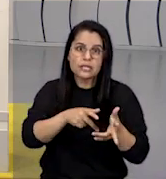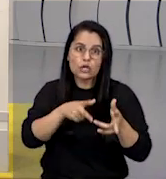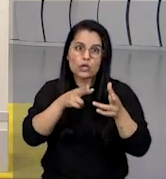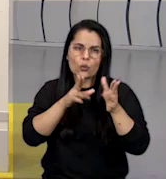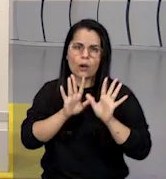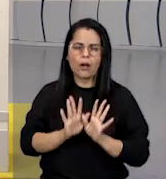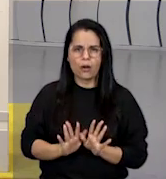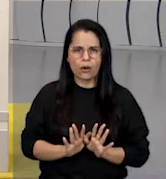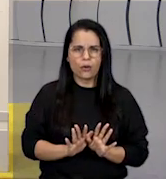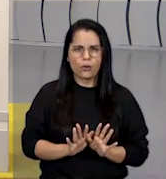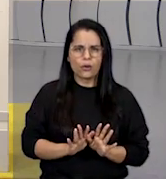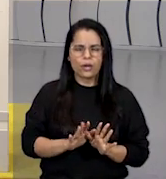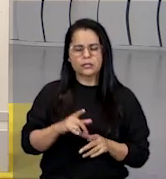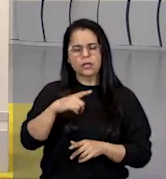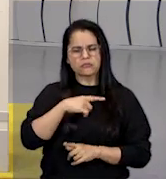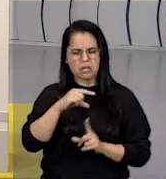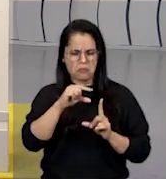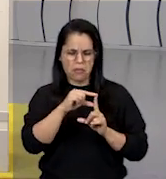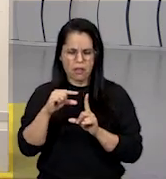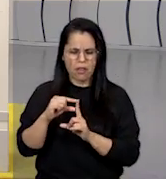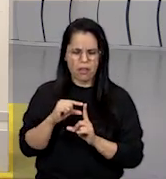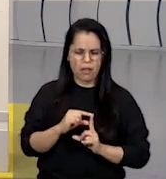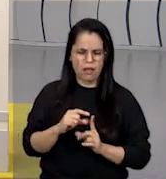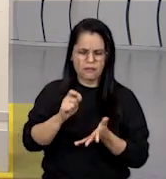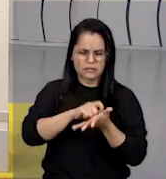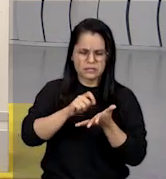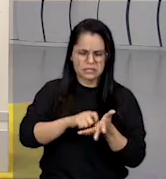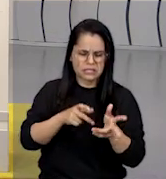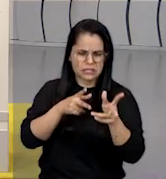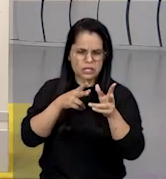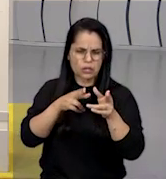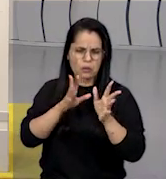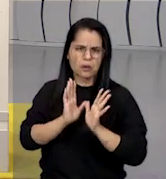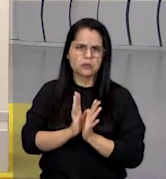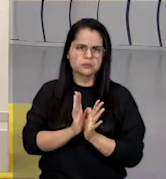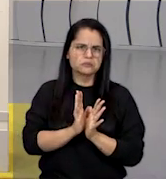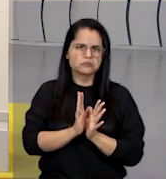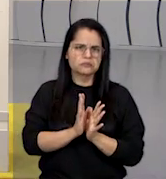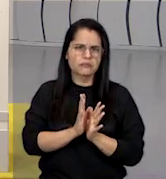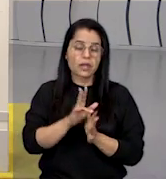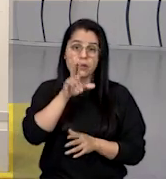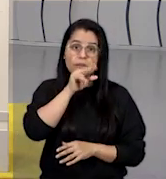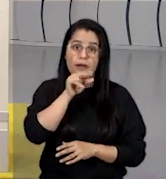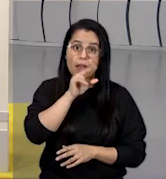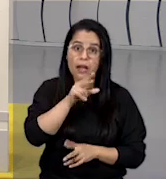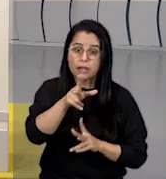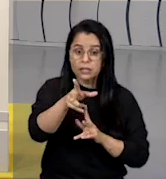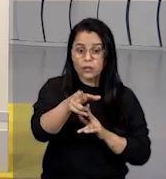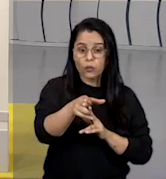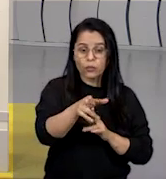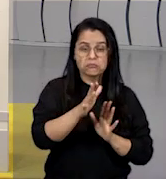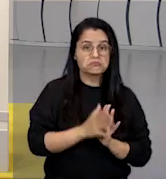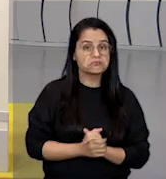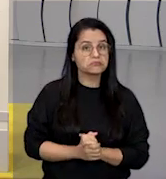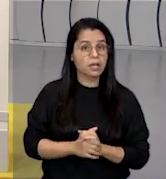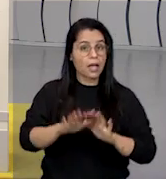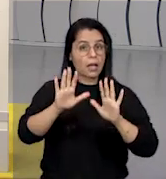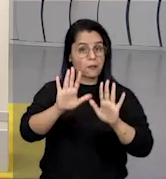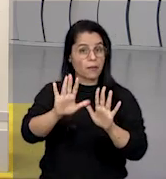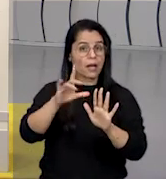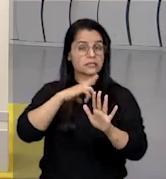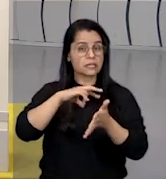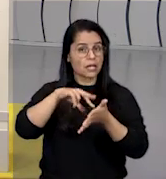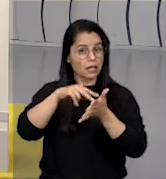do mesmo jeito. Então, ficamos com palavras escritas do mesmo jeito, faladas do mesmo jeito, mas que